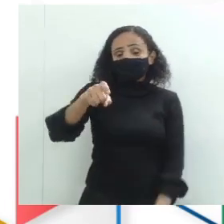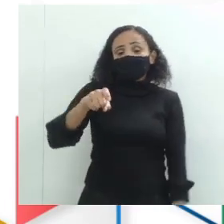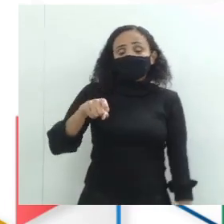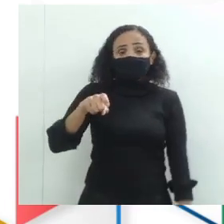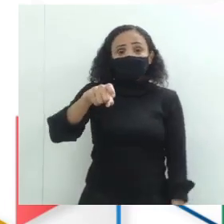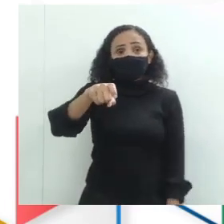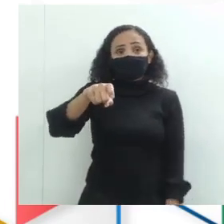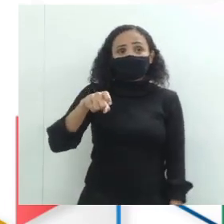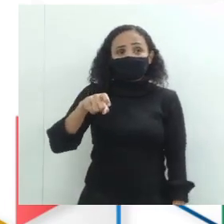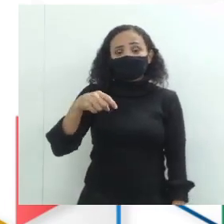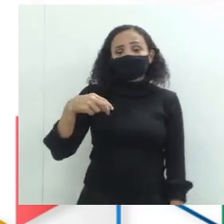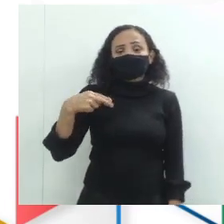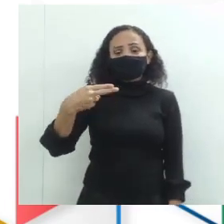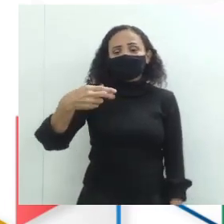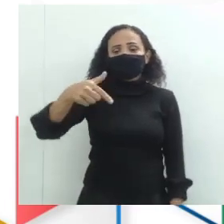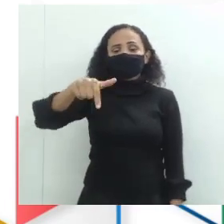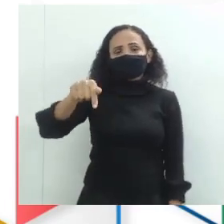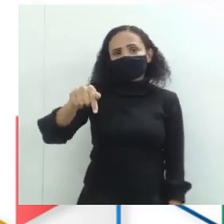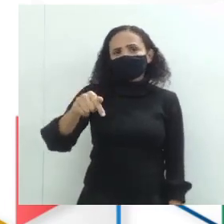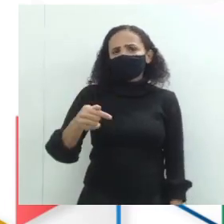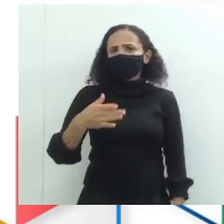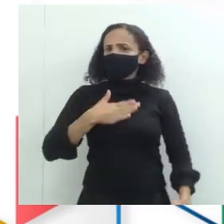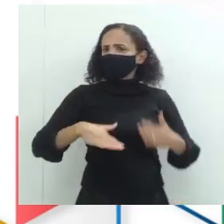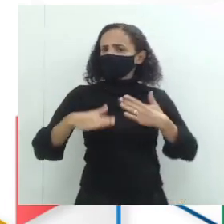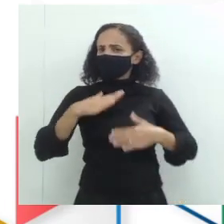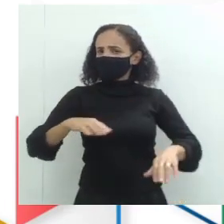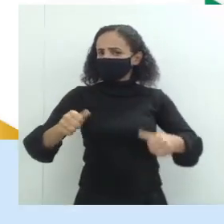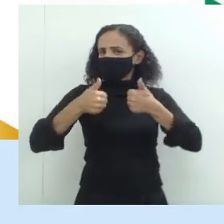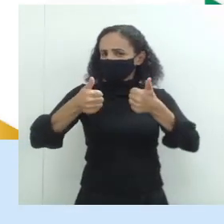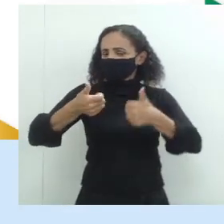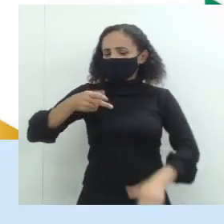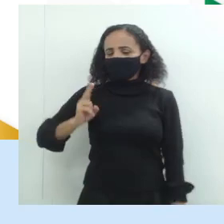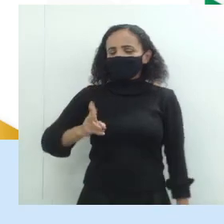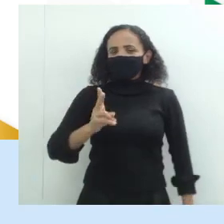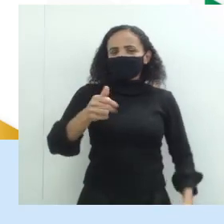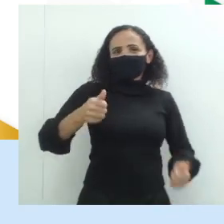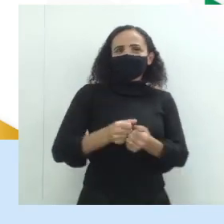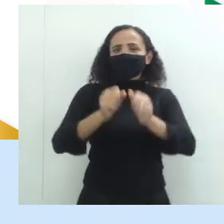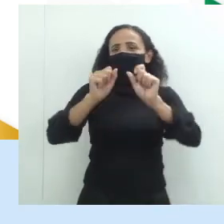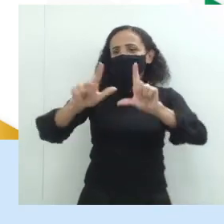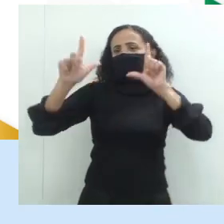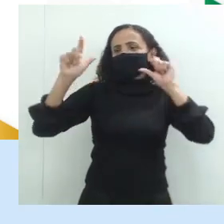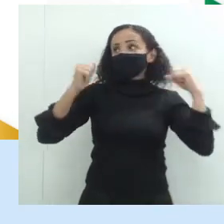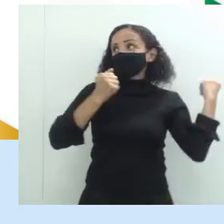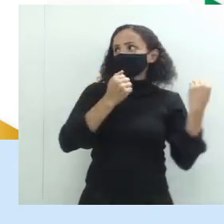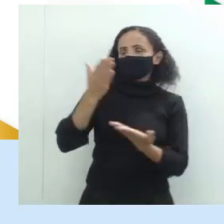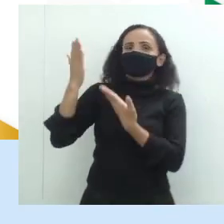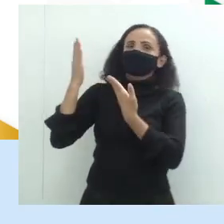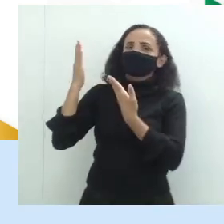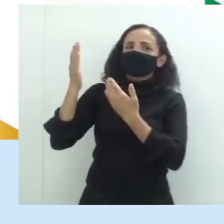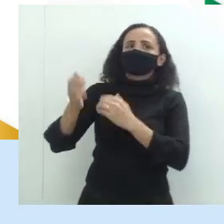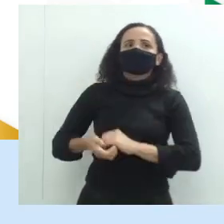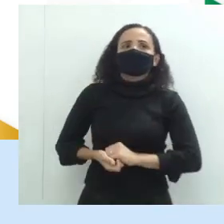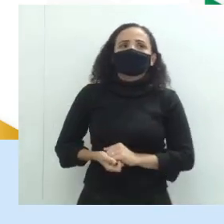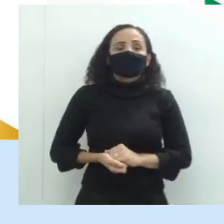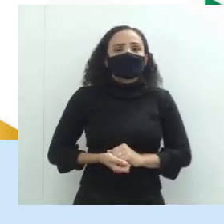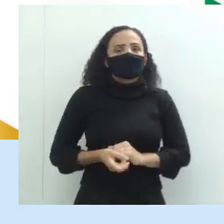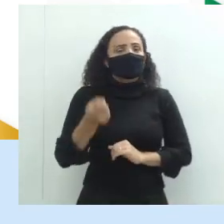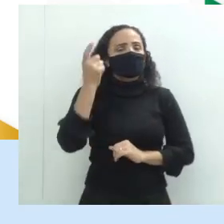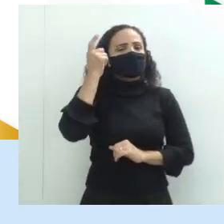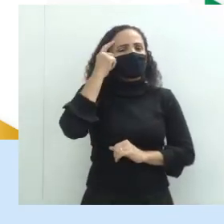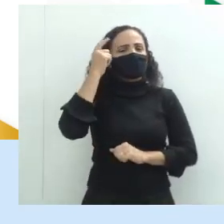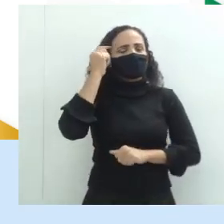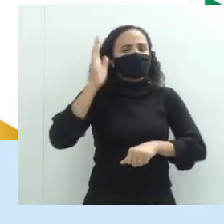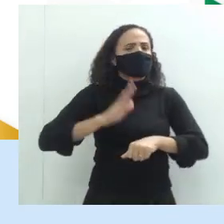simples é esse, x igual a 7. Tá tranquilo? Então, segue comigo no slide para a gente começar a ter uma noção